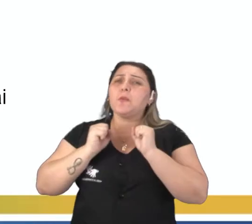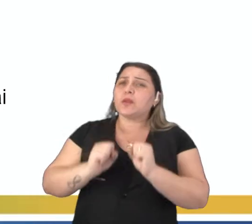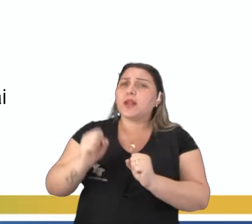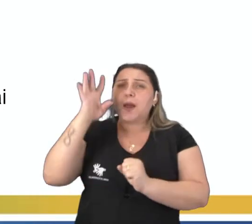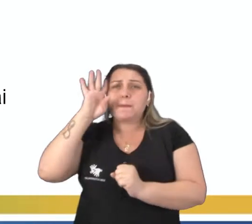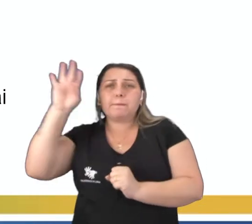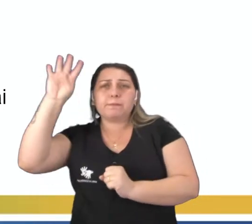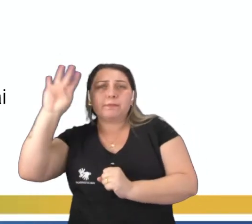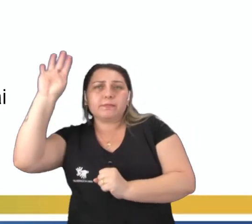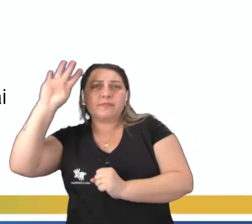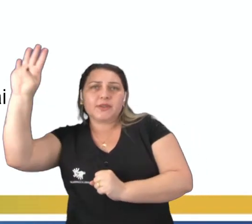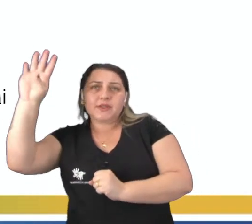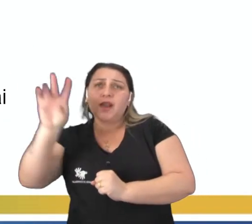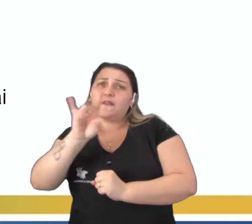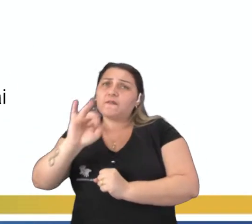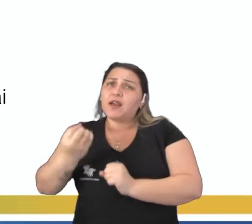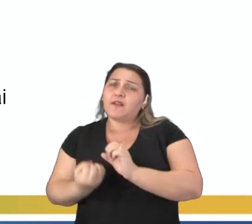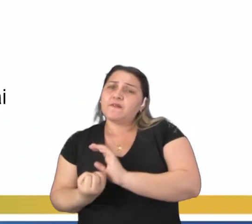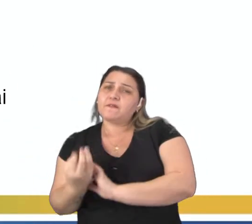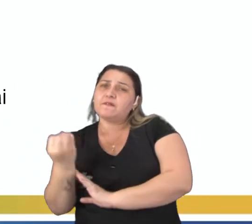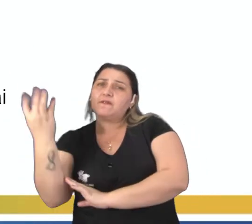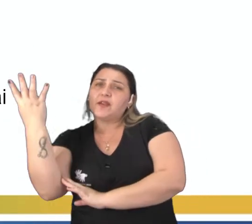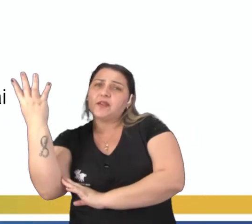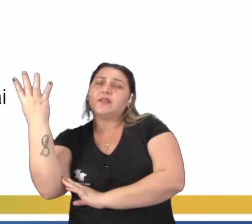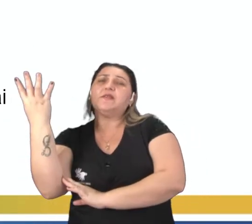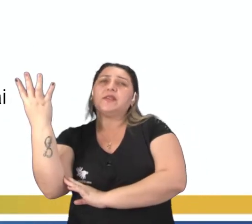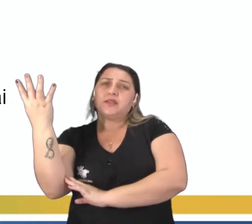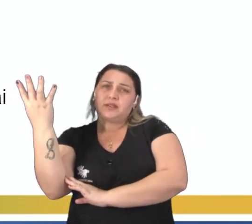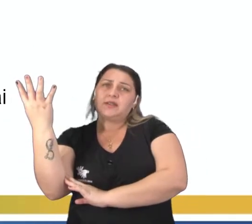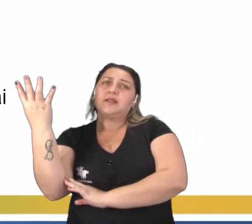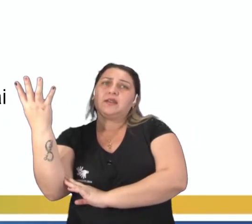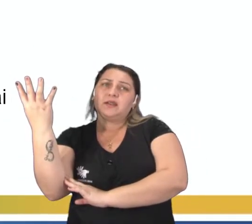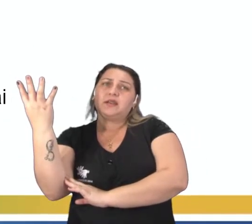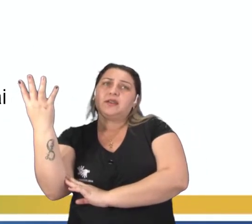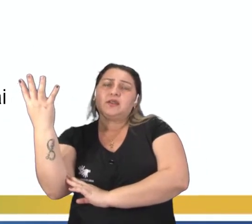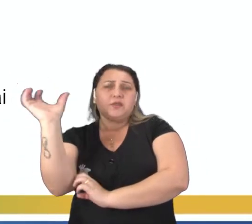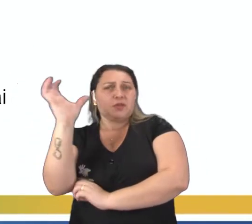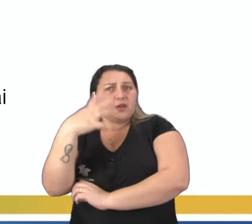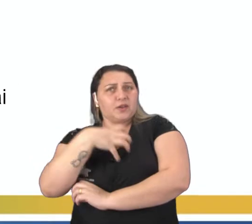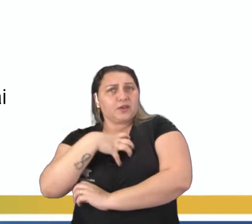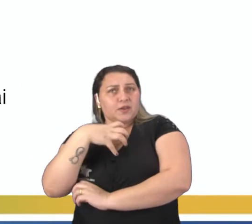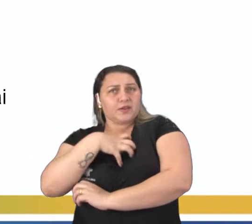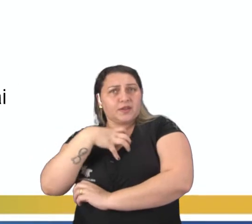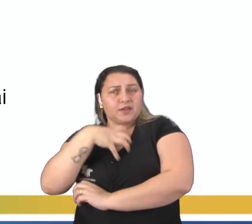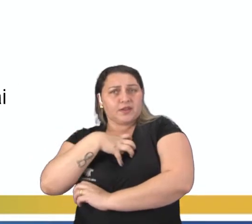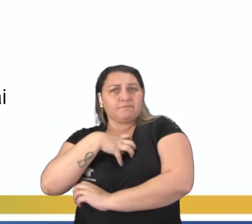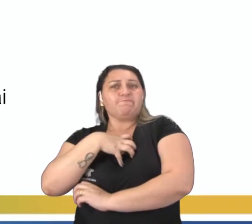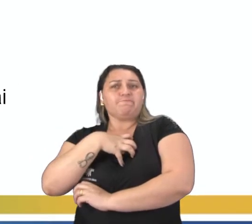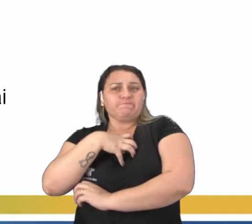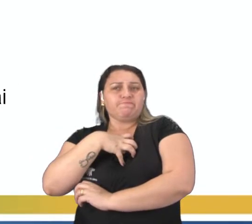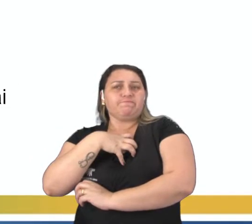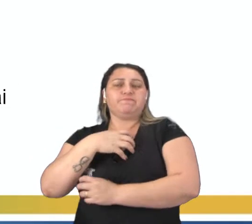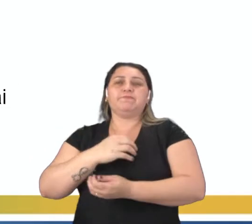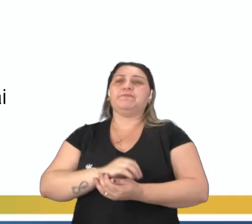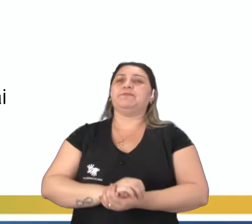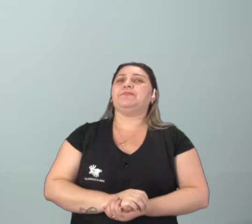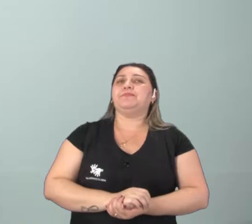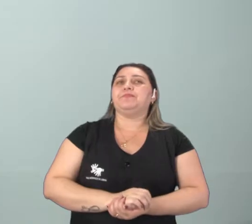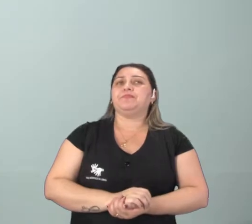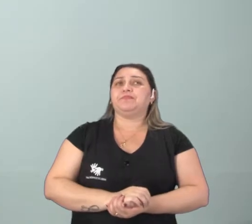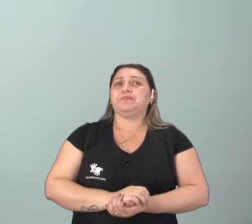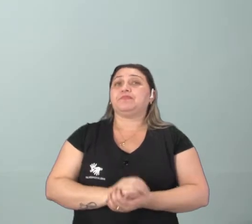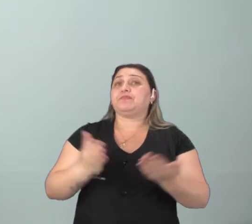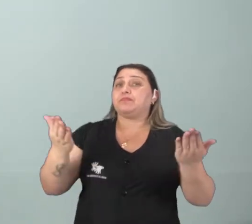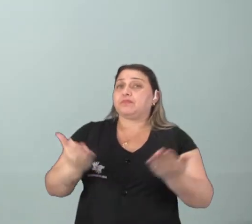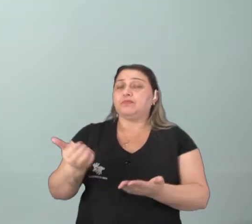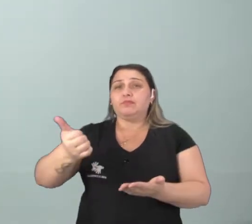poderíamos imaginar que vai viajar? Quem poderíamos imaginar que vai viajar e tem esse sentimento? Então